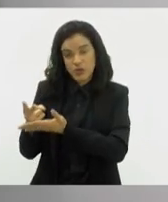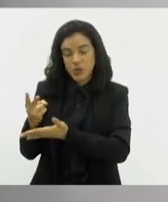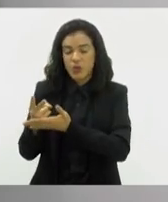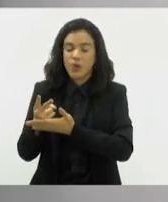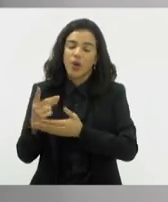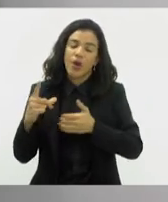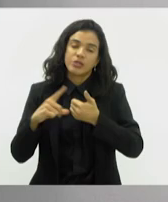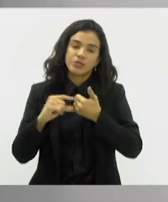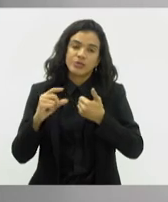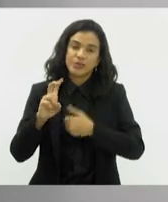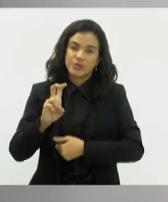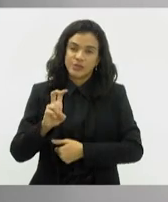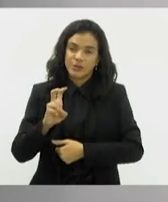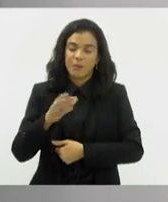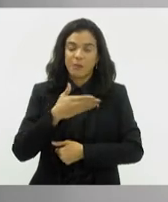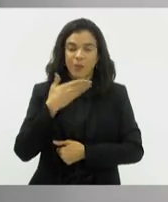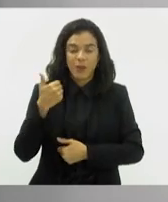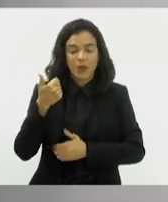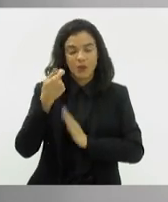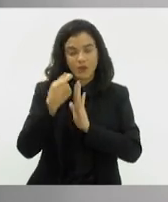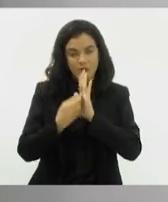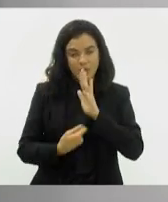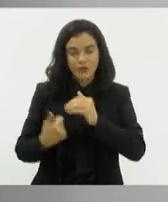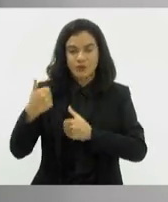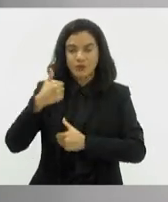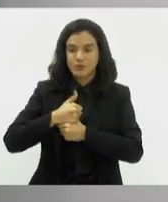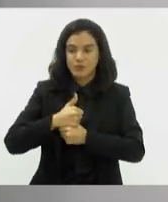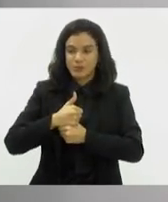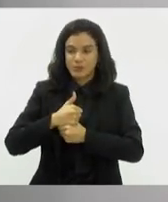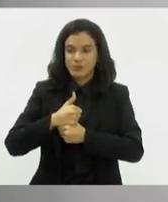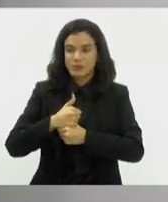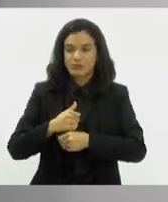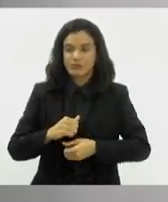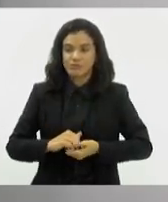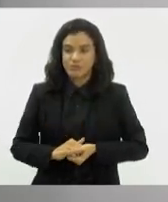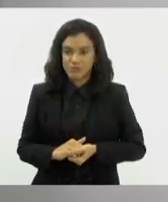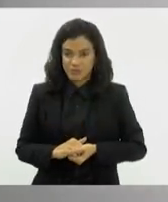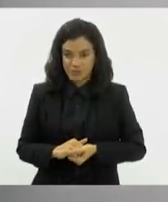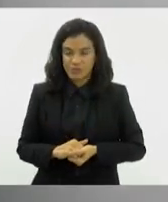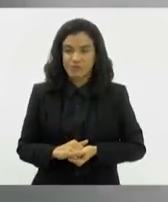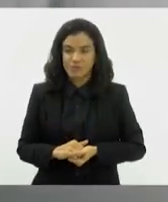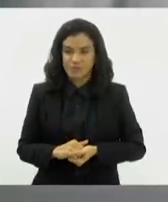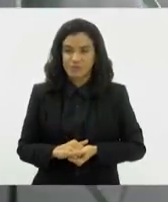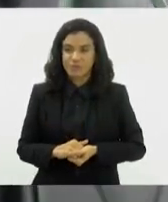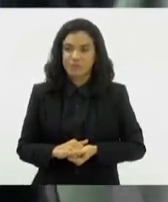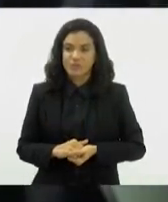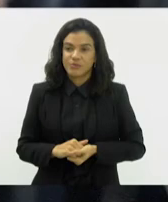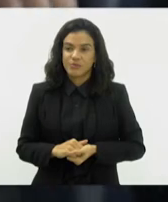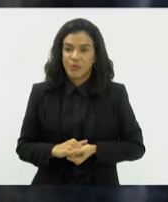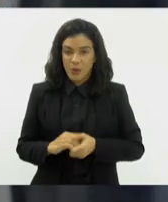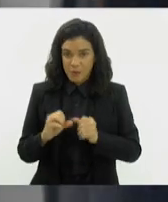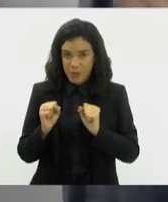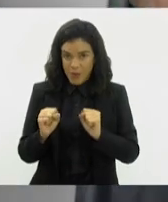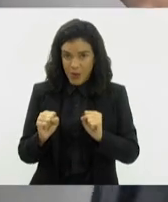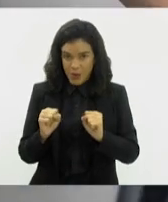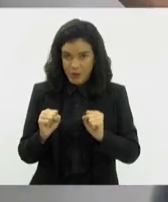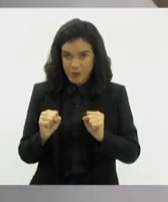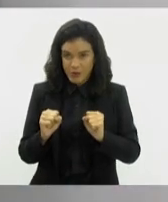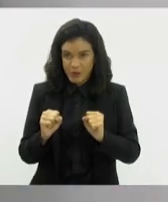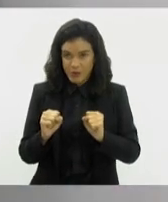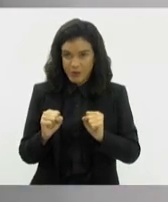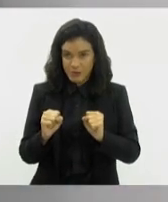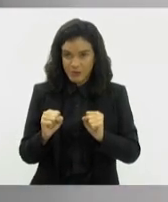senhor devia optar por substitutivo, porque alterou mais da metade do projeto. Pode ser, senhor